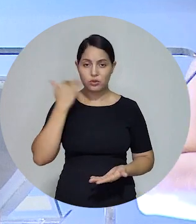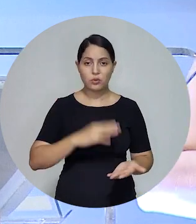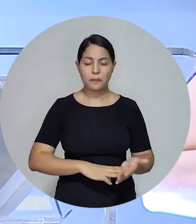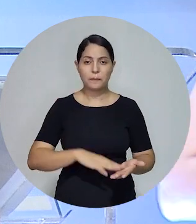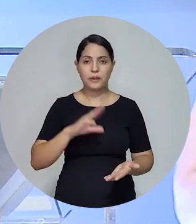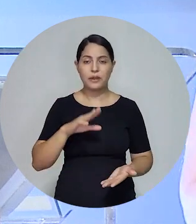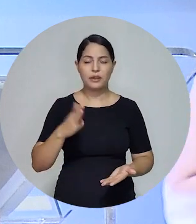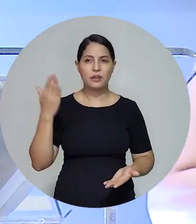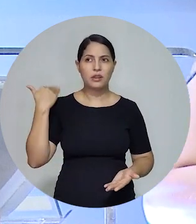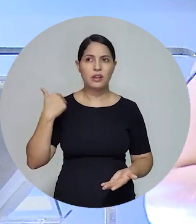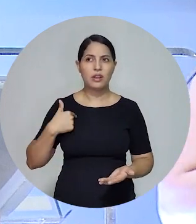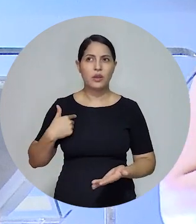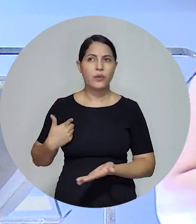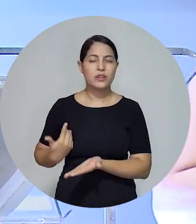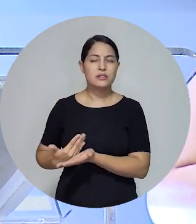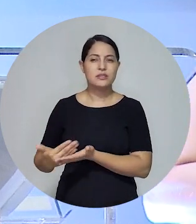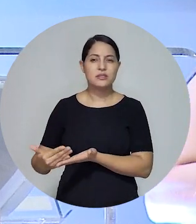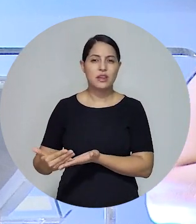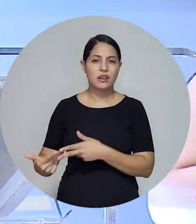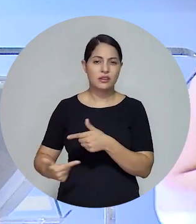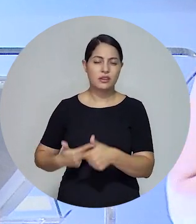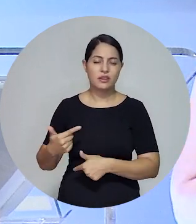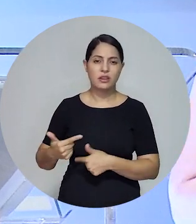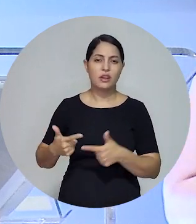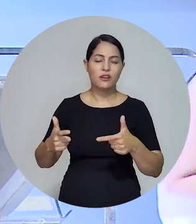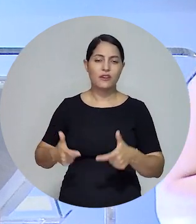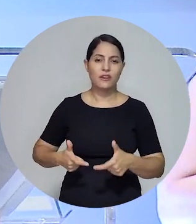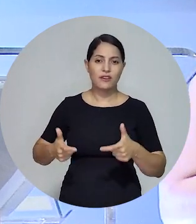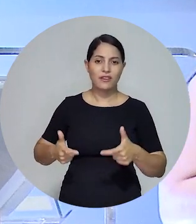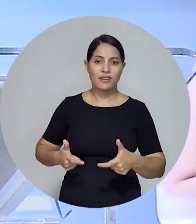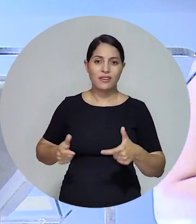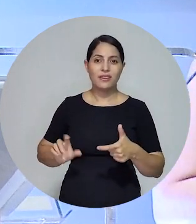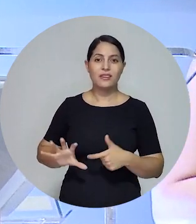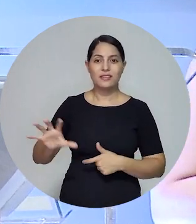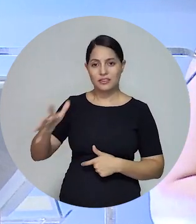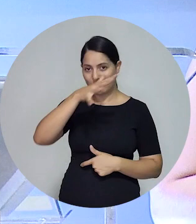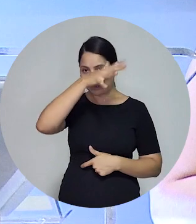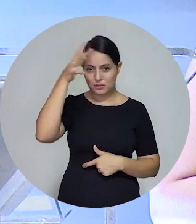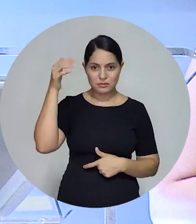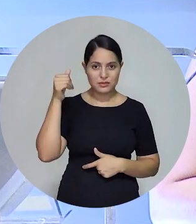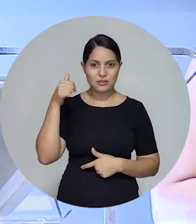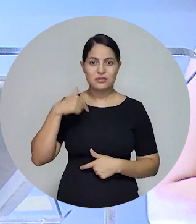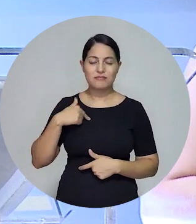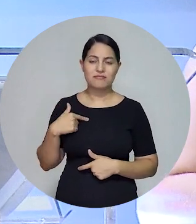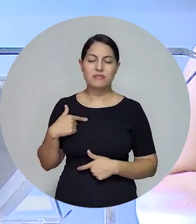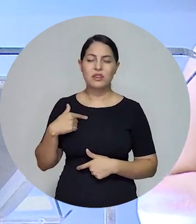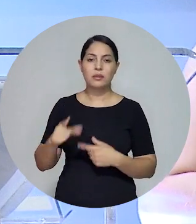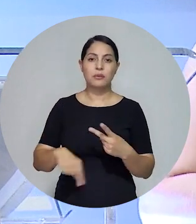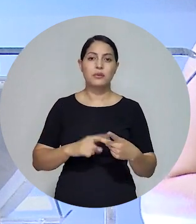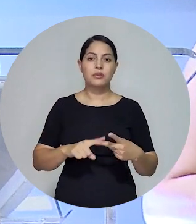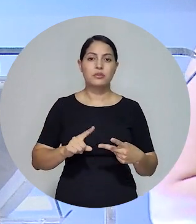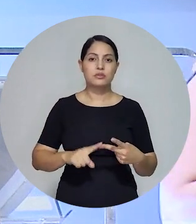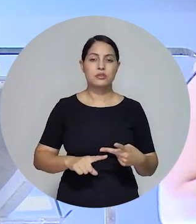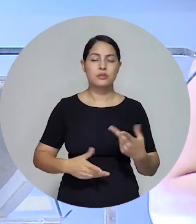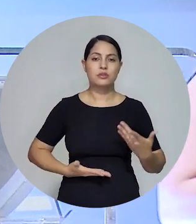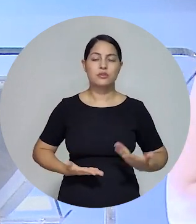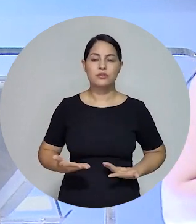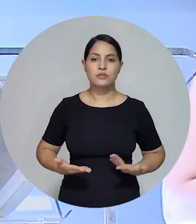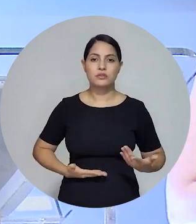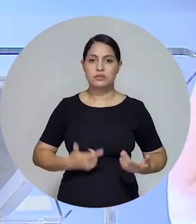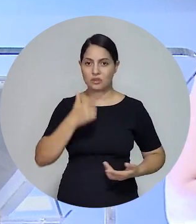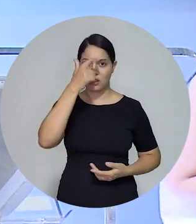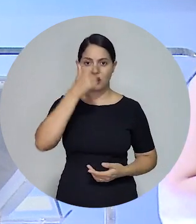da Comissão do Advogado Iniciante, naquela época era iniciante, da seccional da OAB do